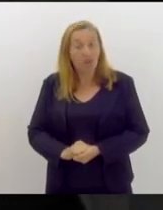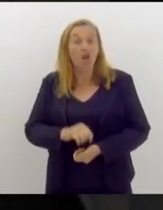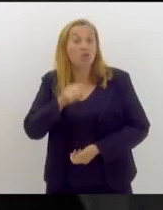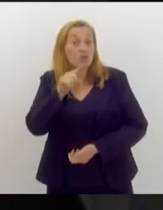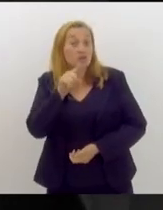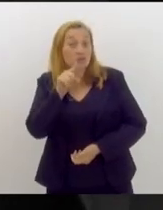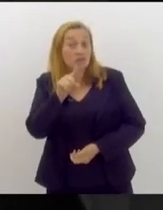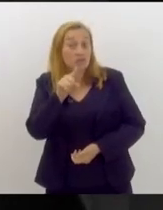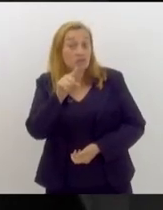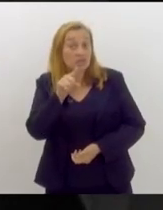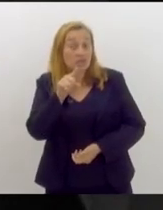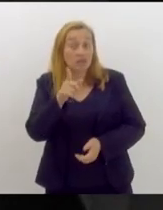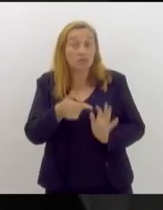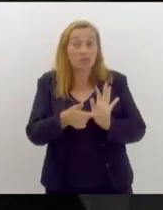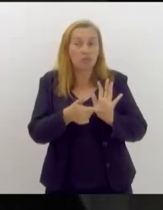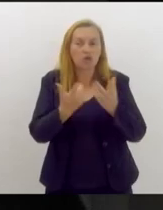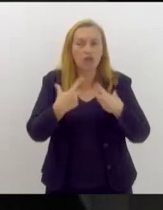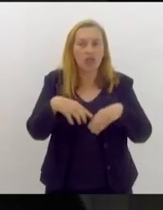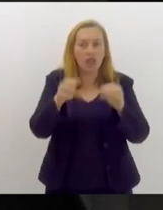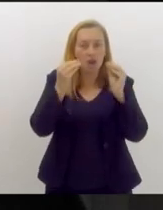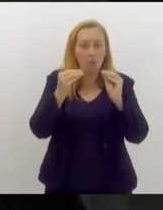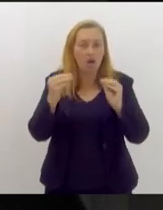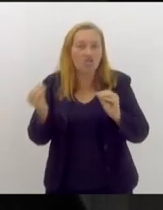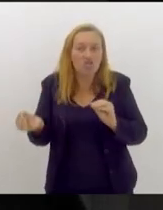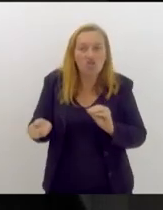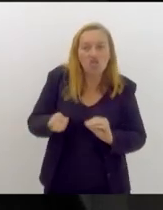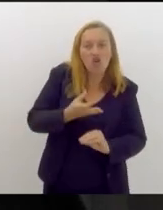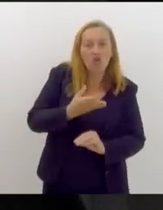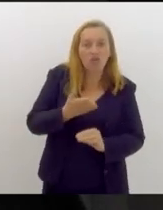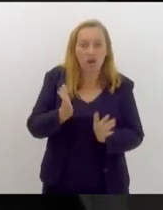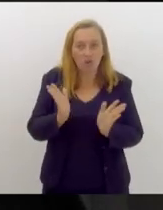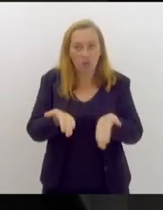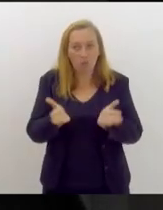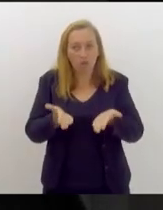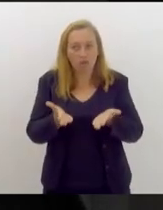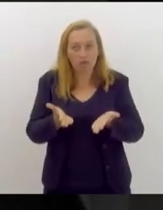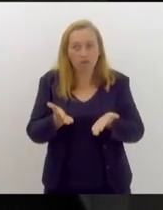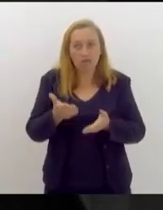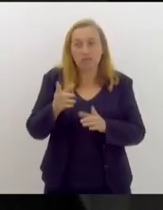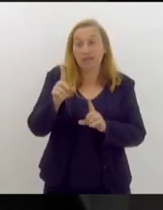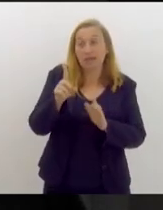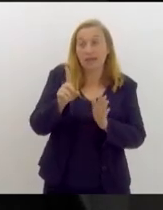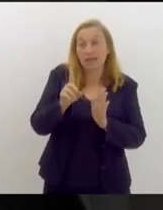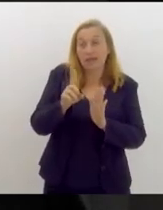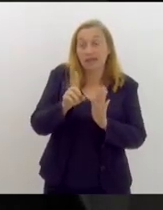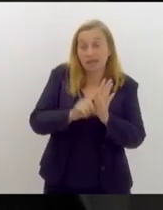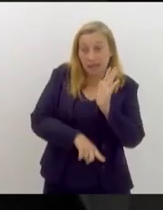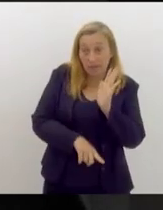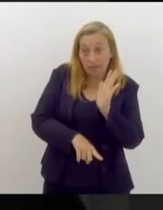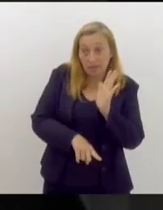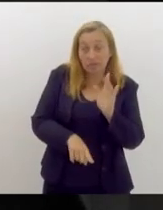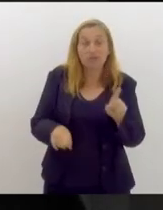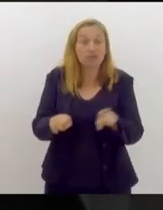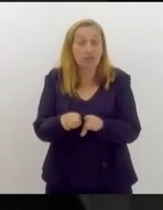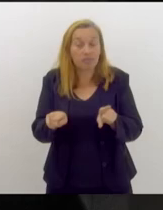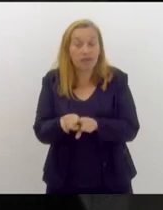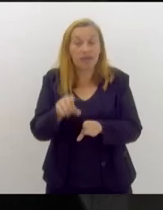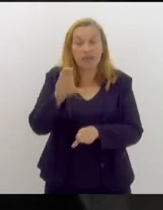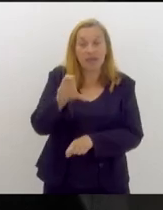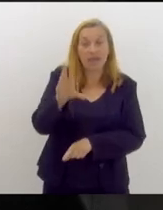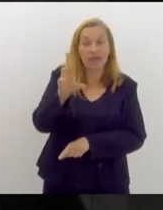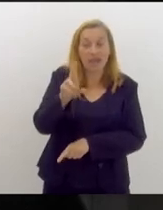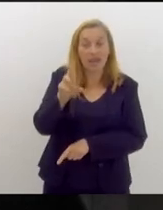lança na linguagem mais moderna os débitos e os créditos